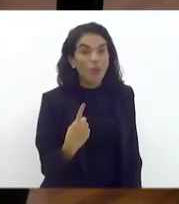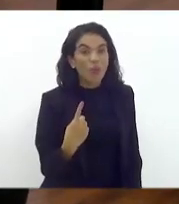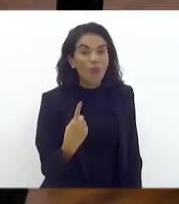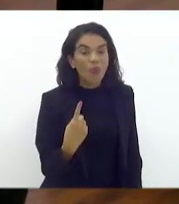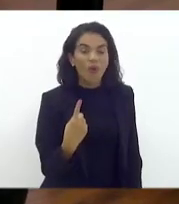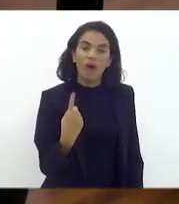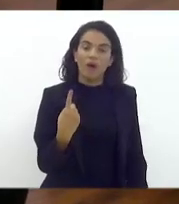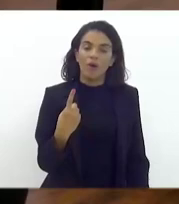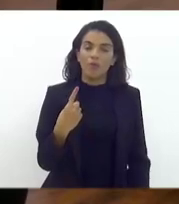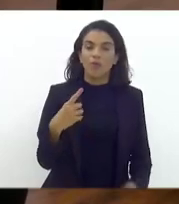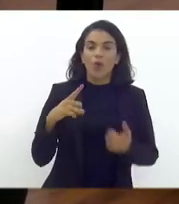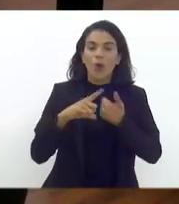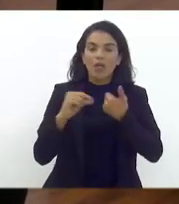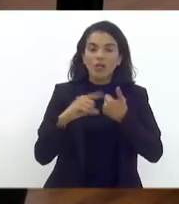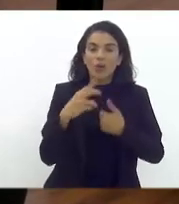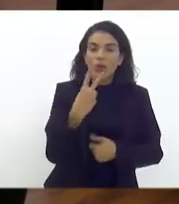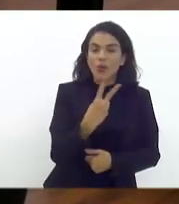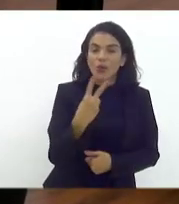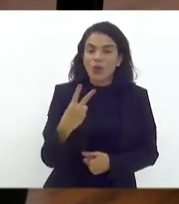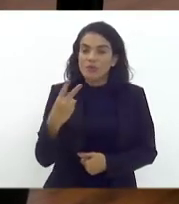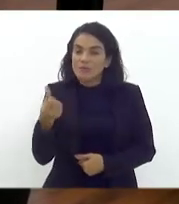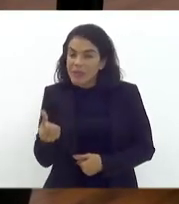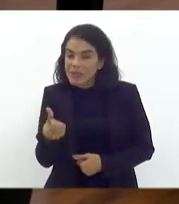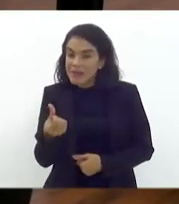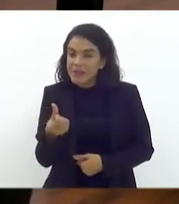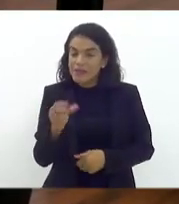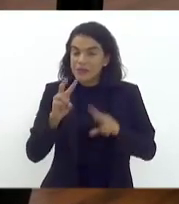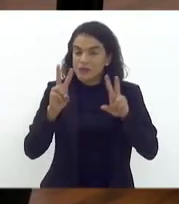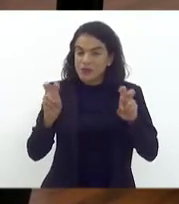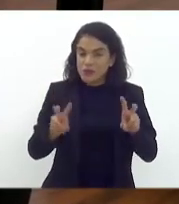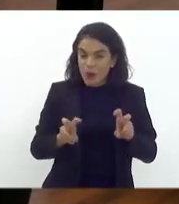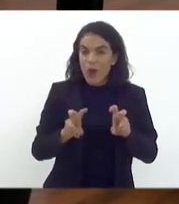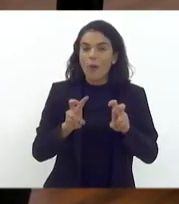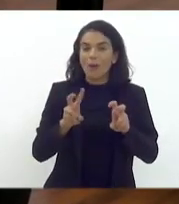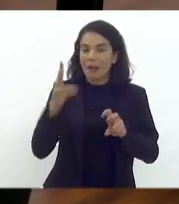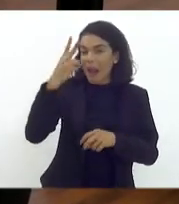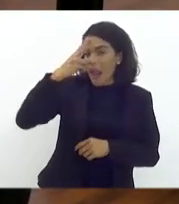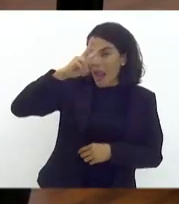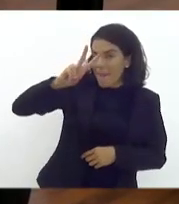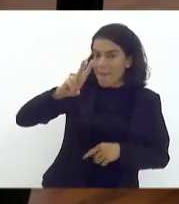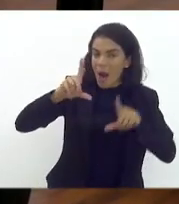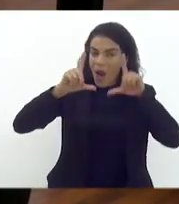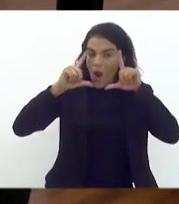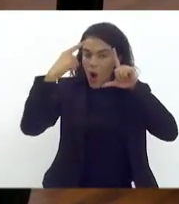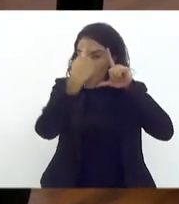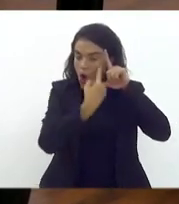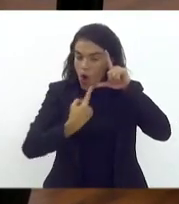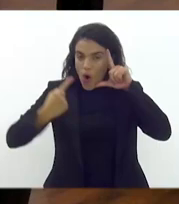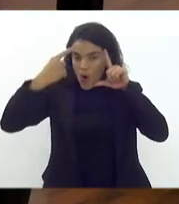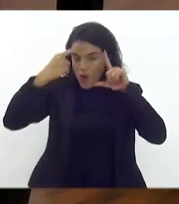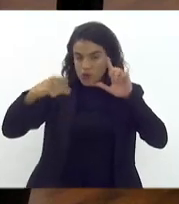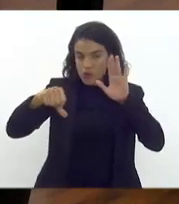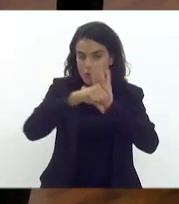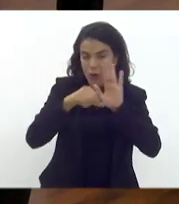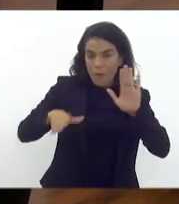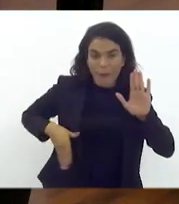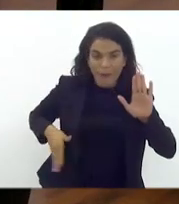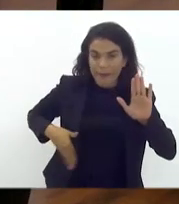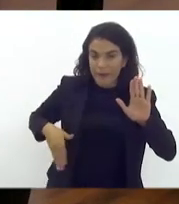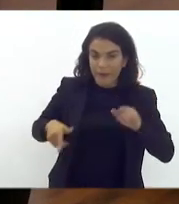onde o artigo 226 sobre o reconhecimento né está lá enfim ele não